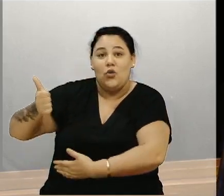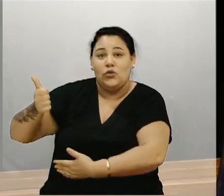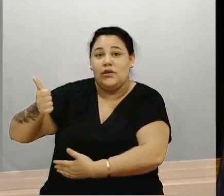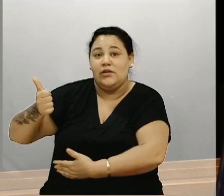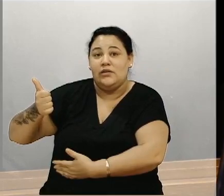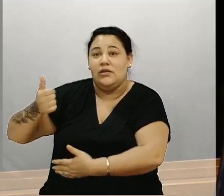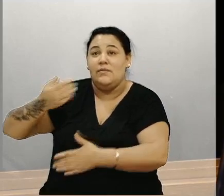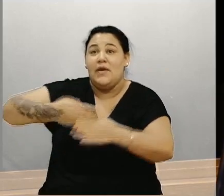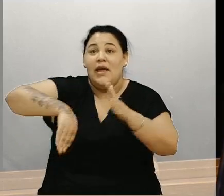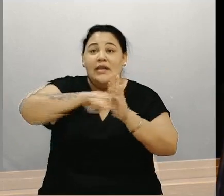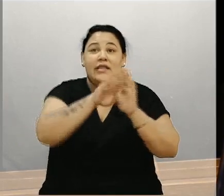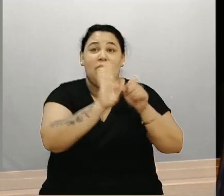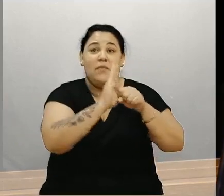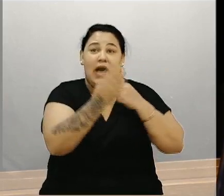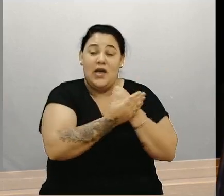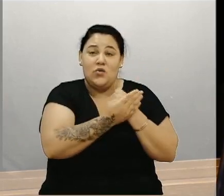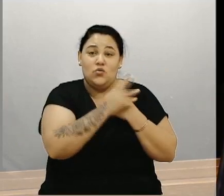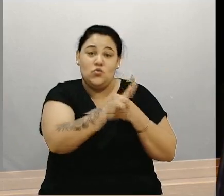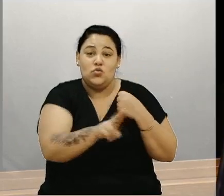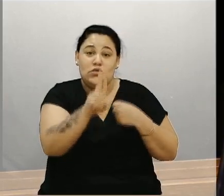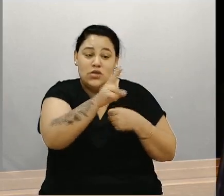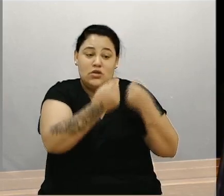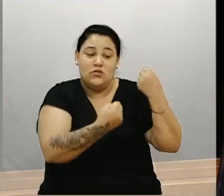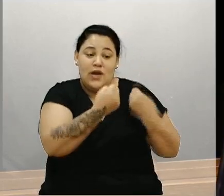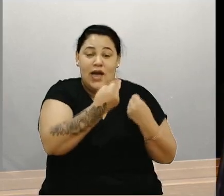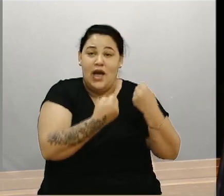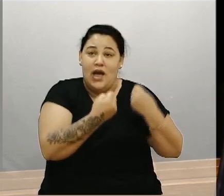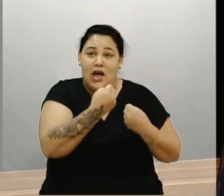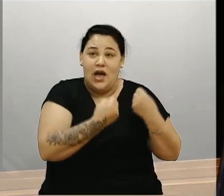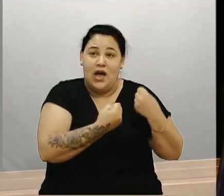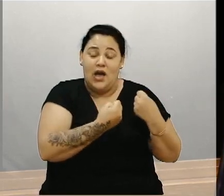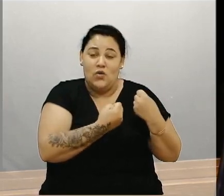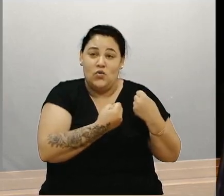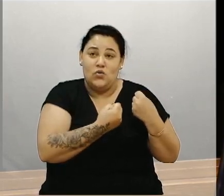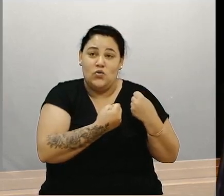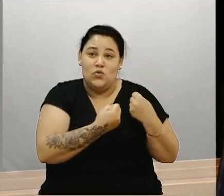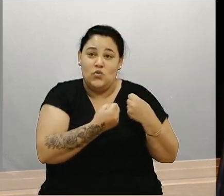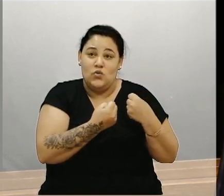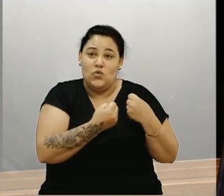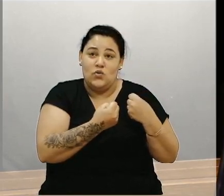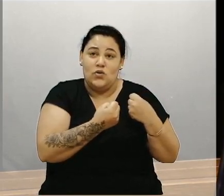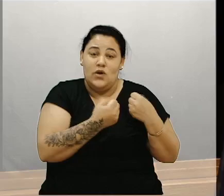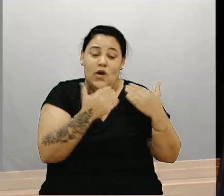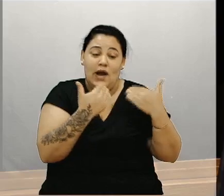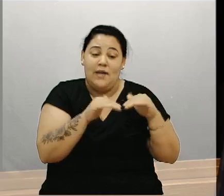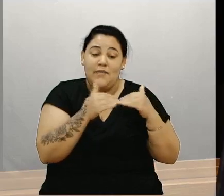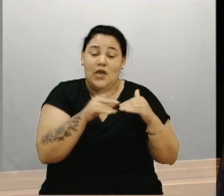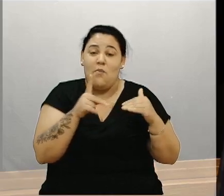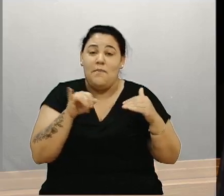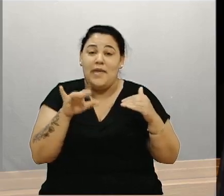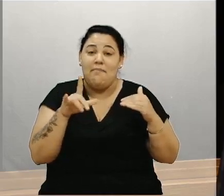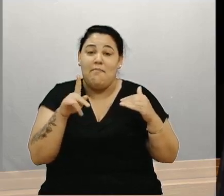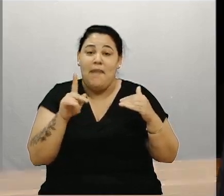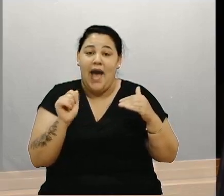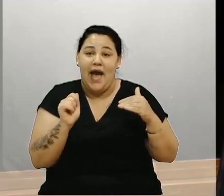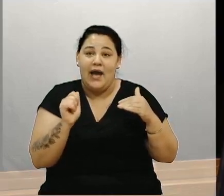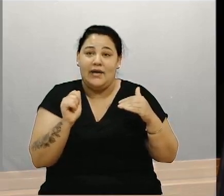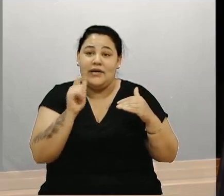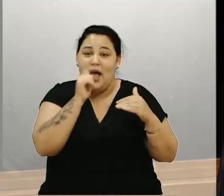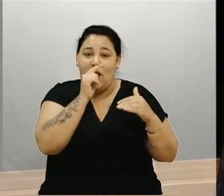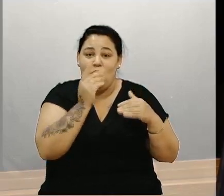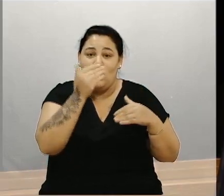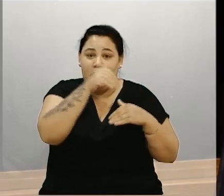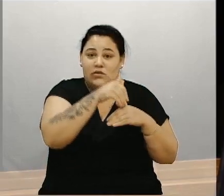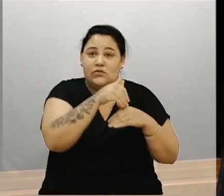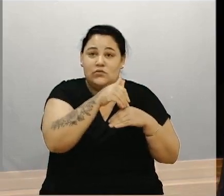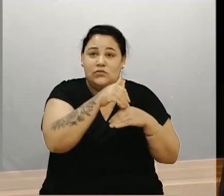bairros com o carro, o caminhonete pipa do SAMAI, o caminhão pipa do SAMAI, que foi denunciado tanto